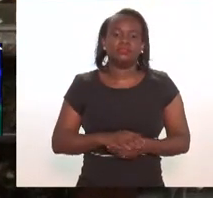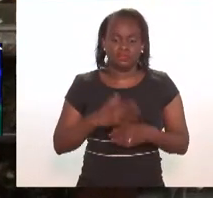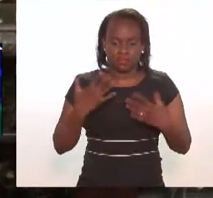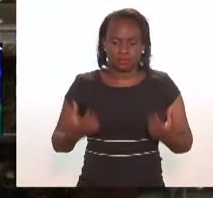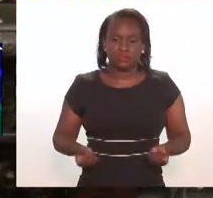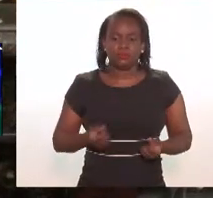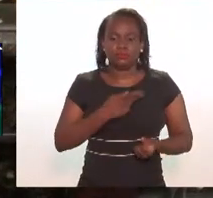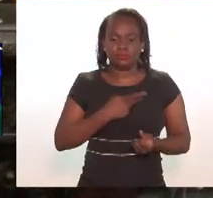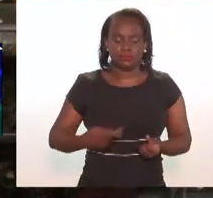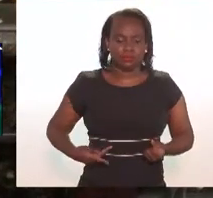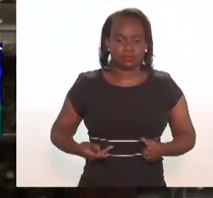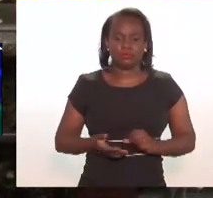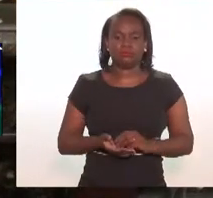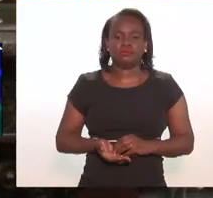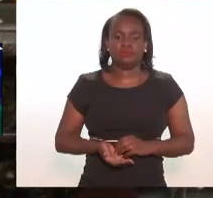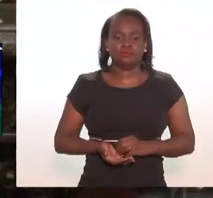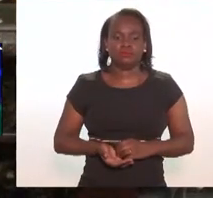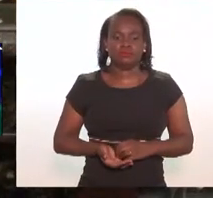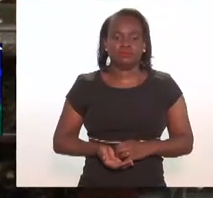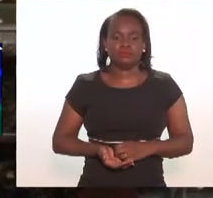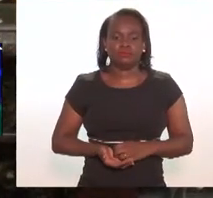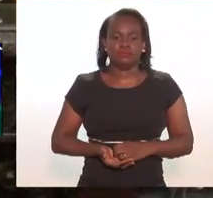Favorável, presidente.